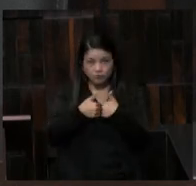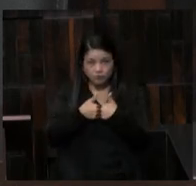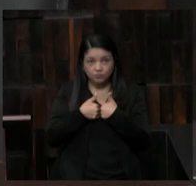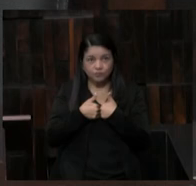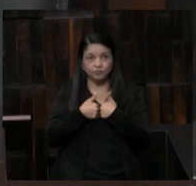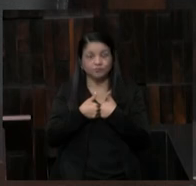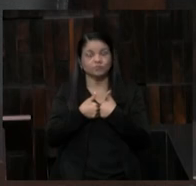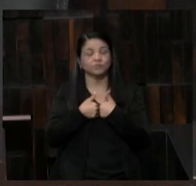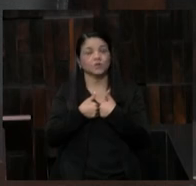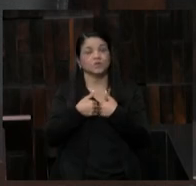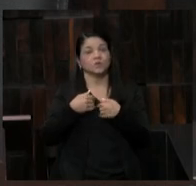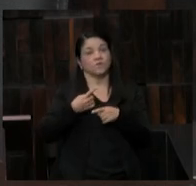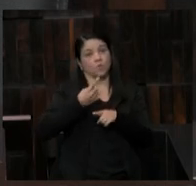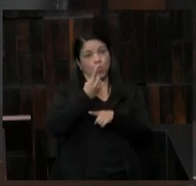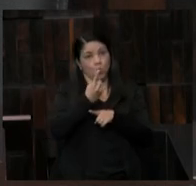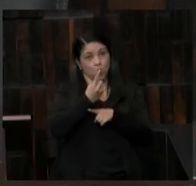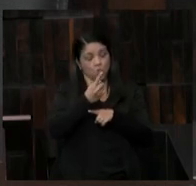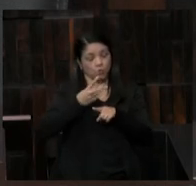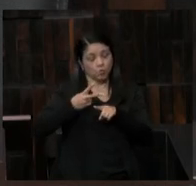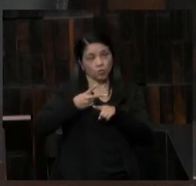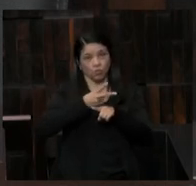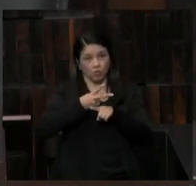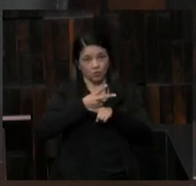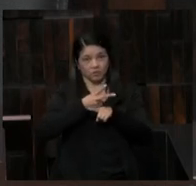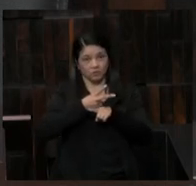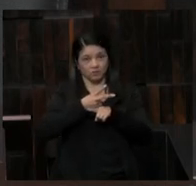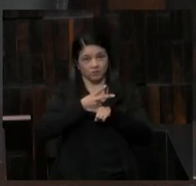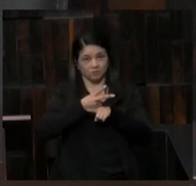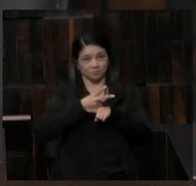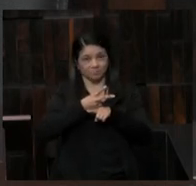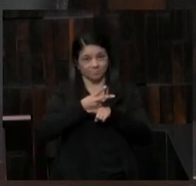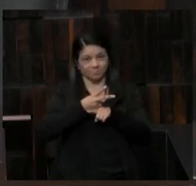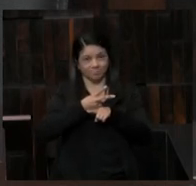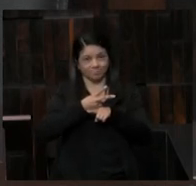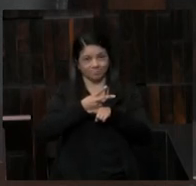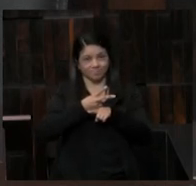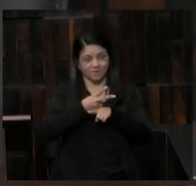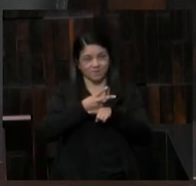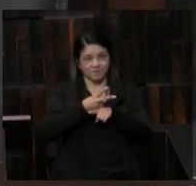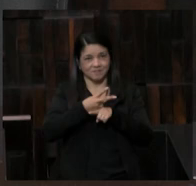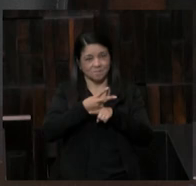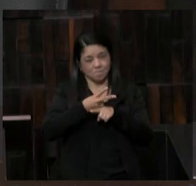nos dois níveis, brando e mais calmo.